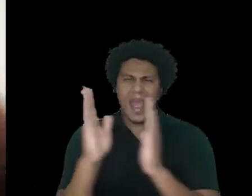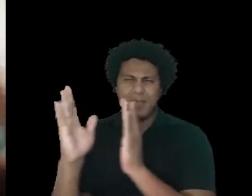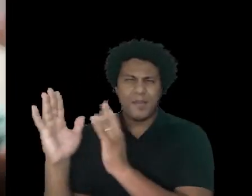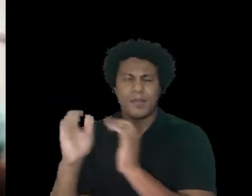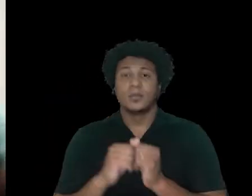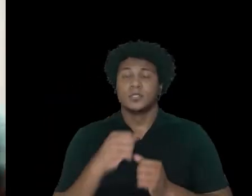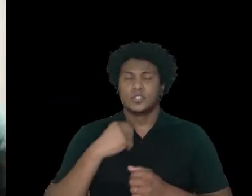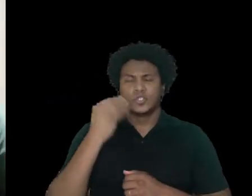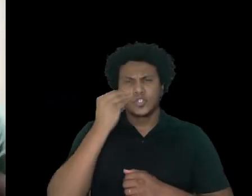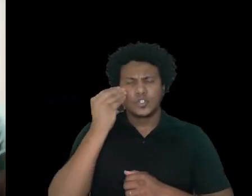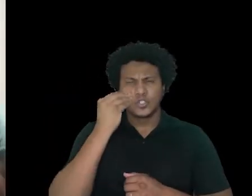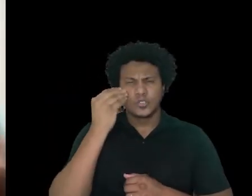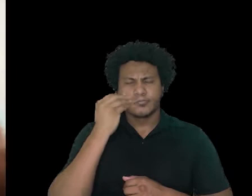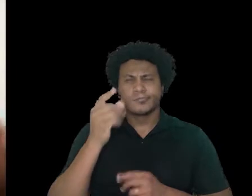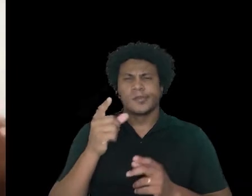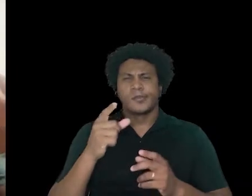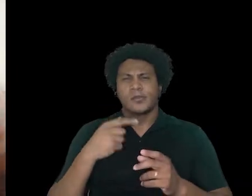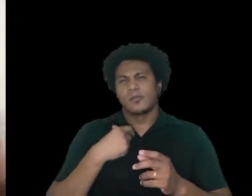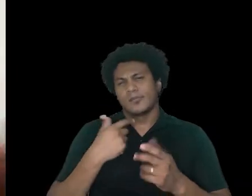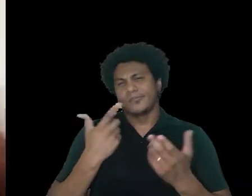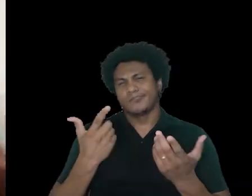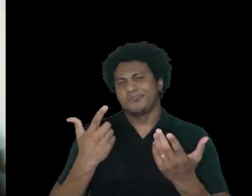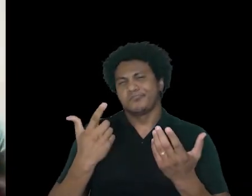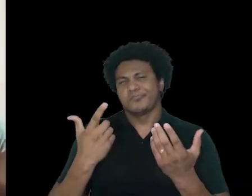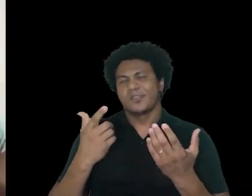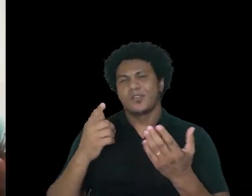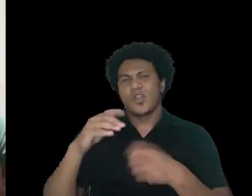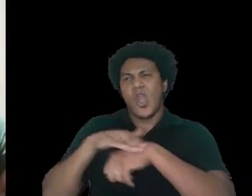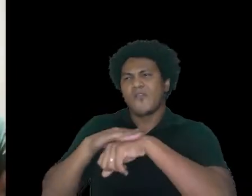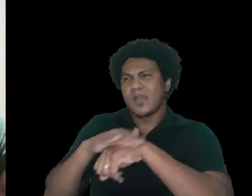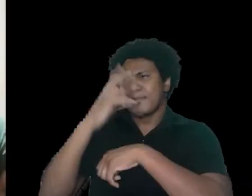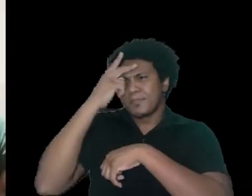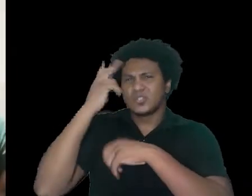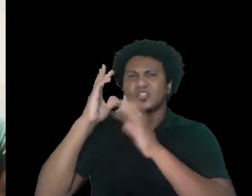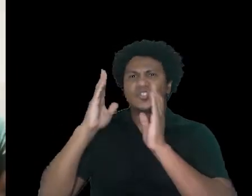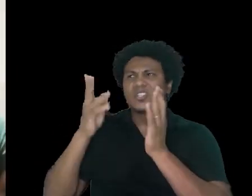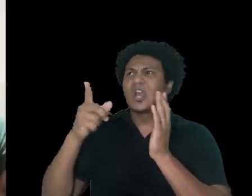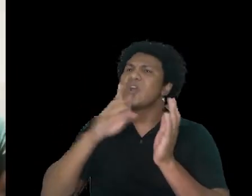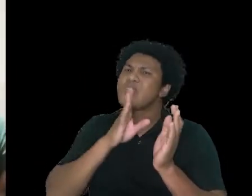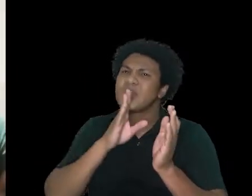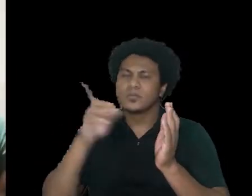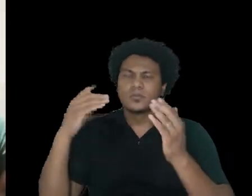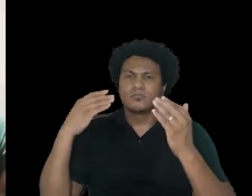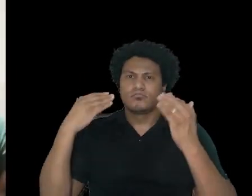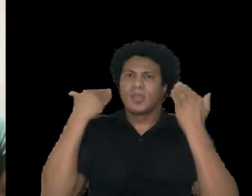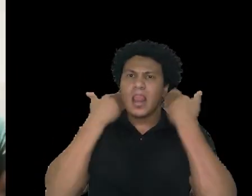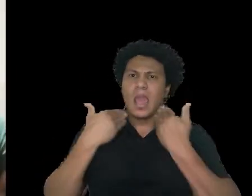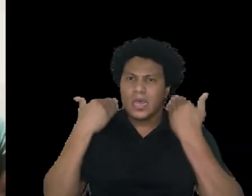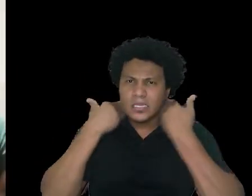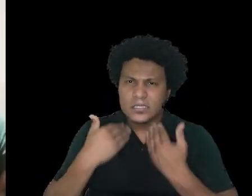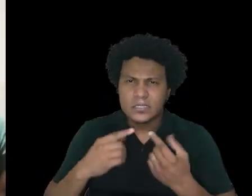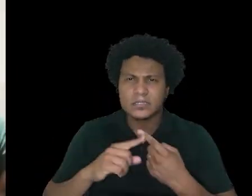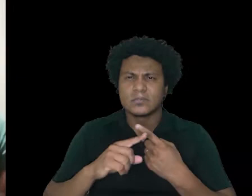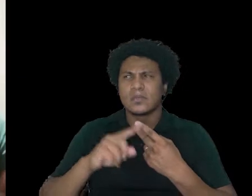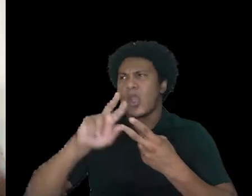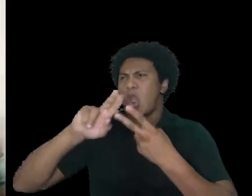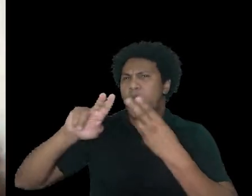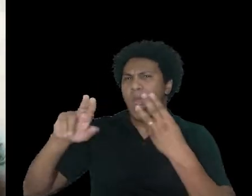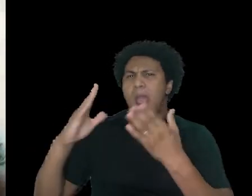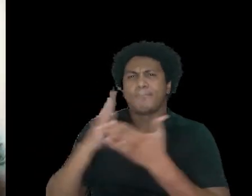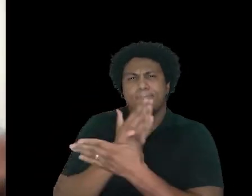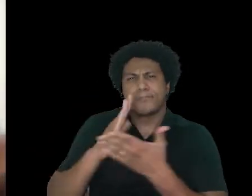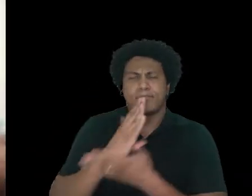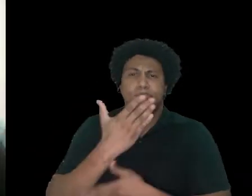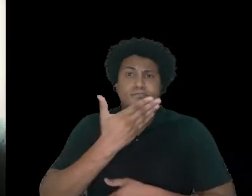aquela ambiência, né? Conversando um pouco com as pessoas que já tinham feito, a Clarissa, outros colegas que já tinham feito